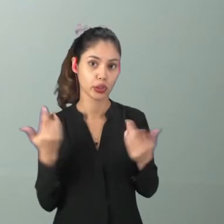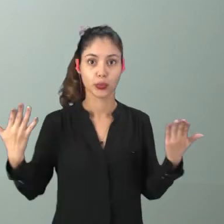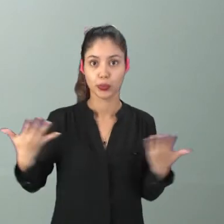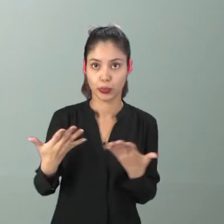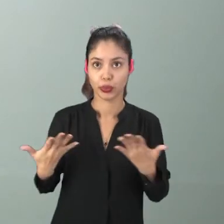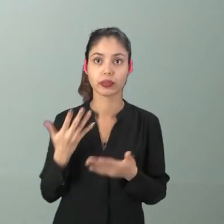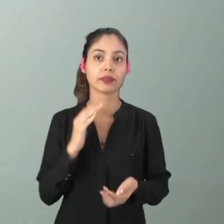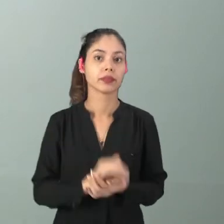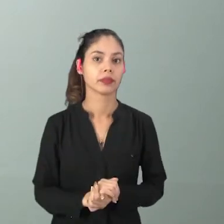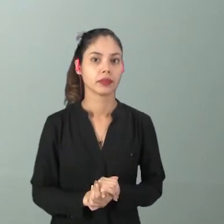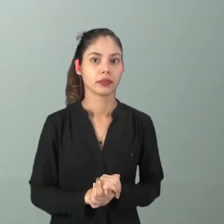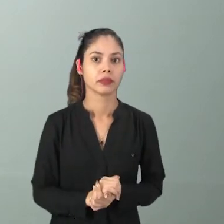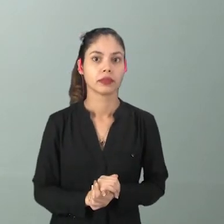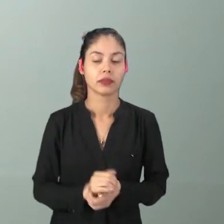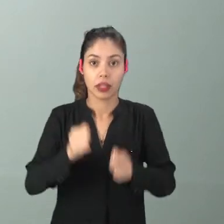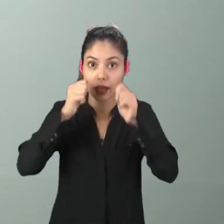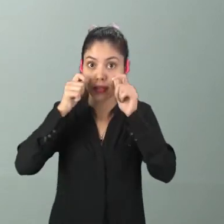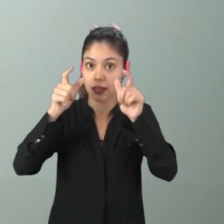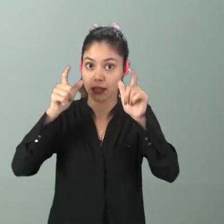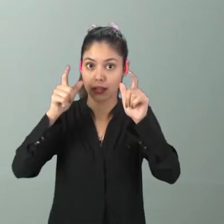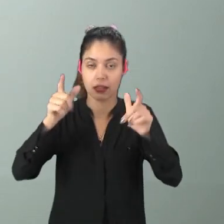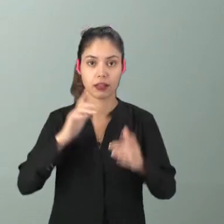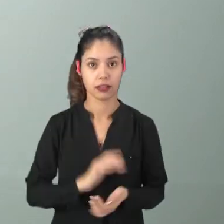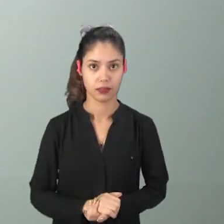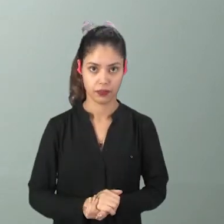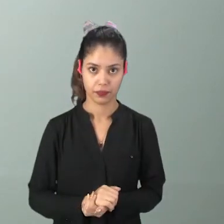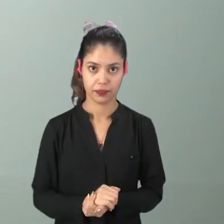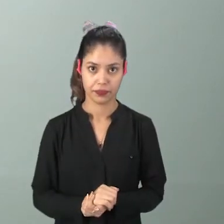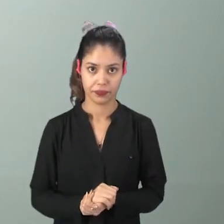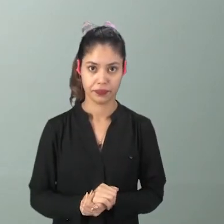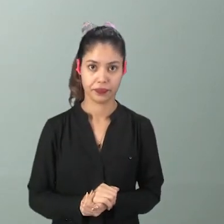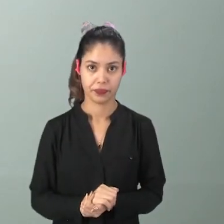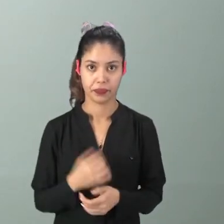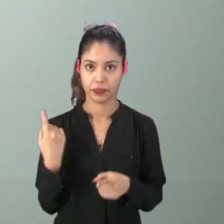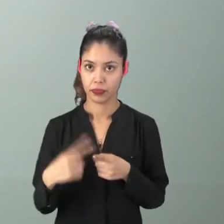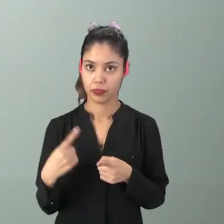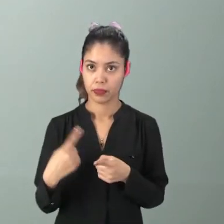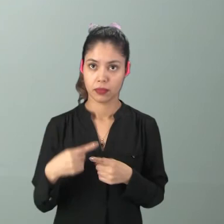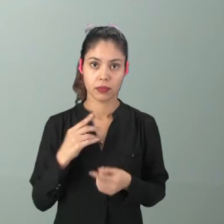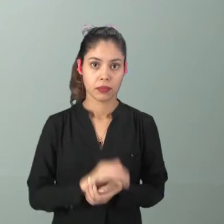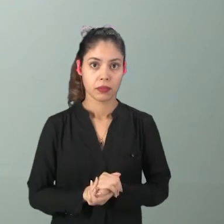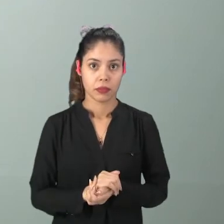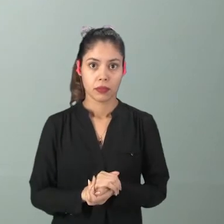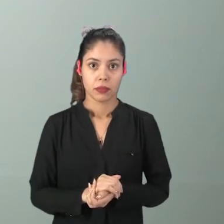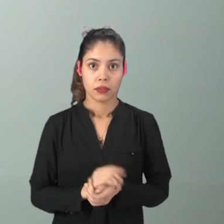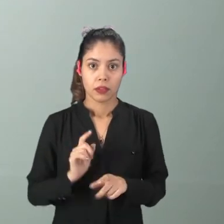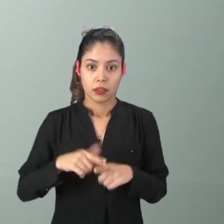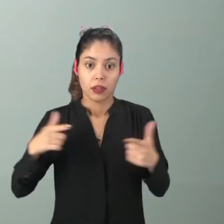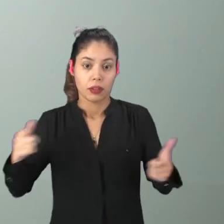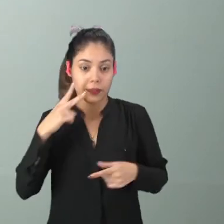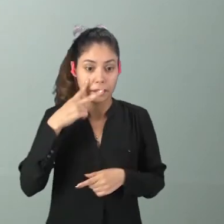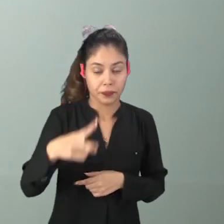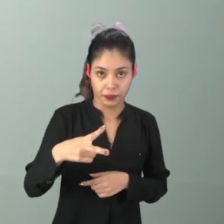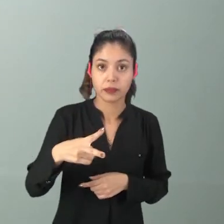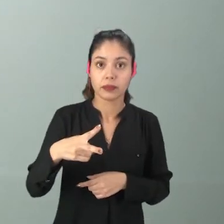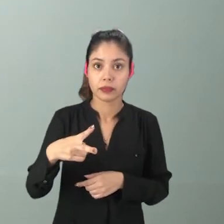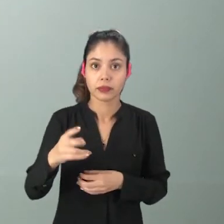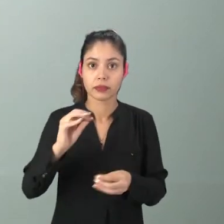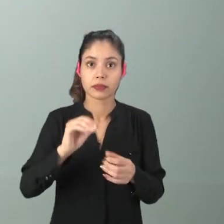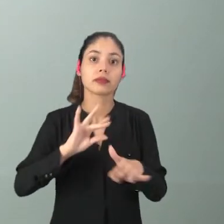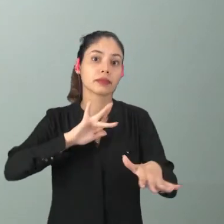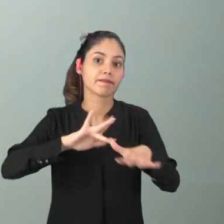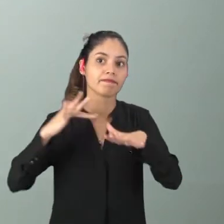hoje. Então fiquem muito atentos, porque a maior parte das coisas que a gente vê em redes